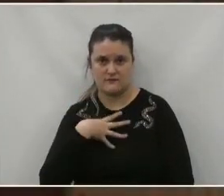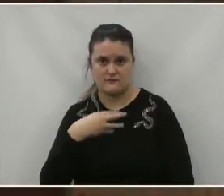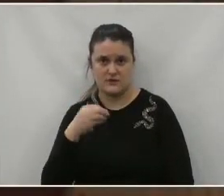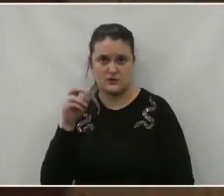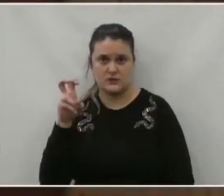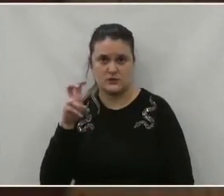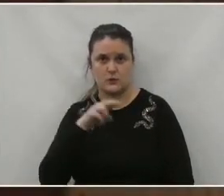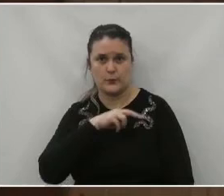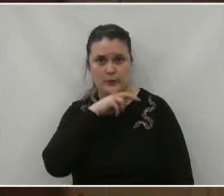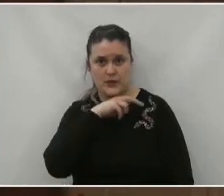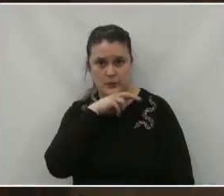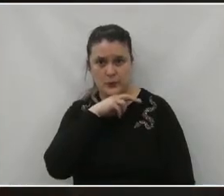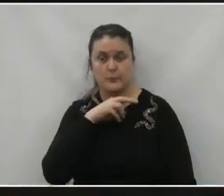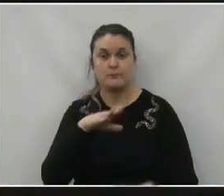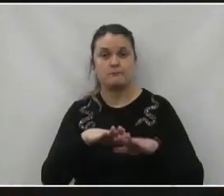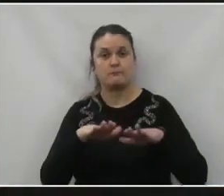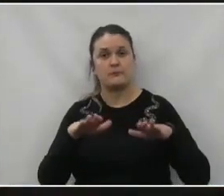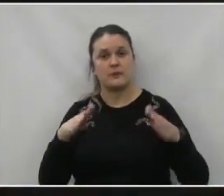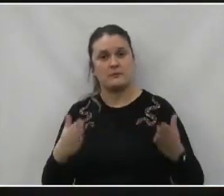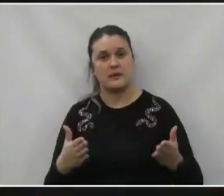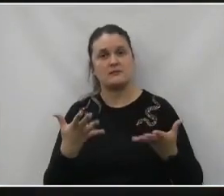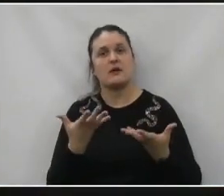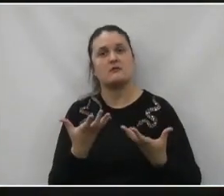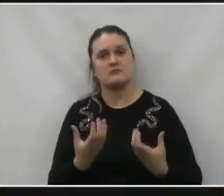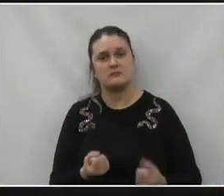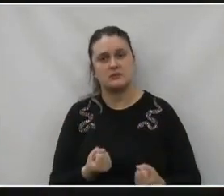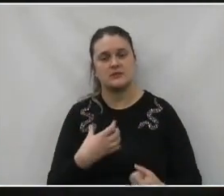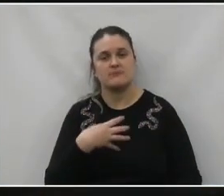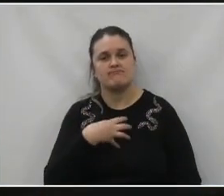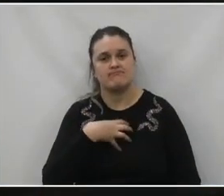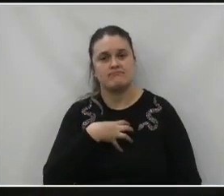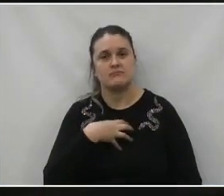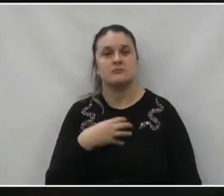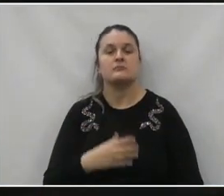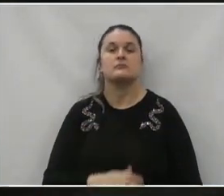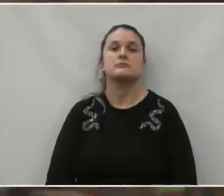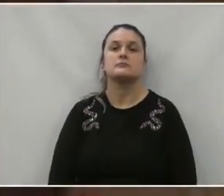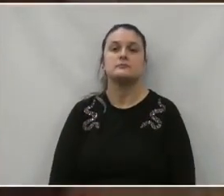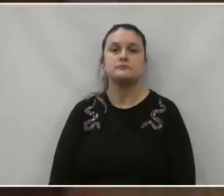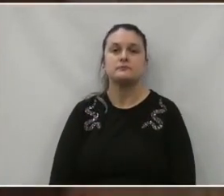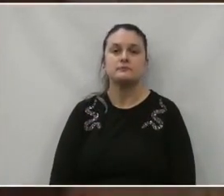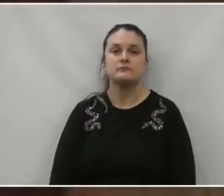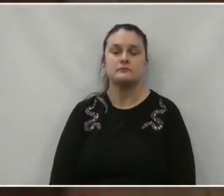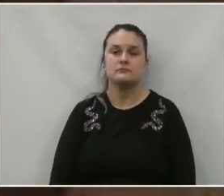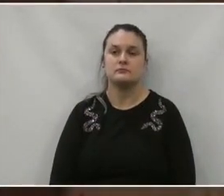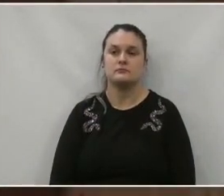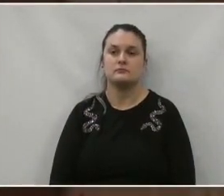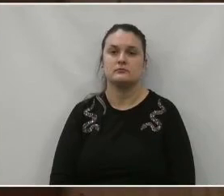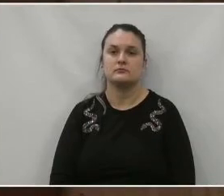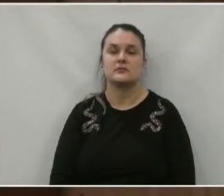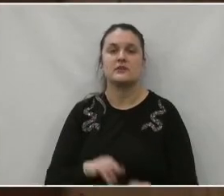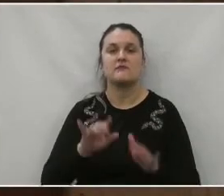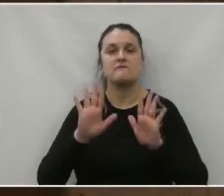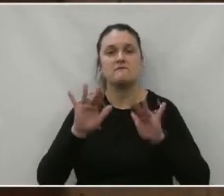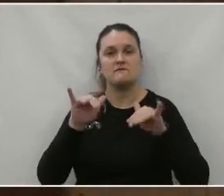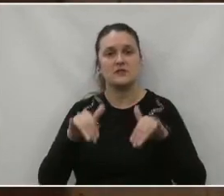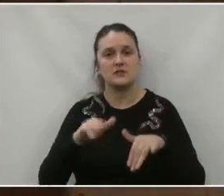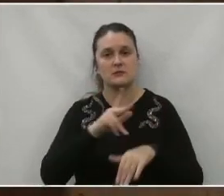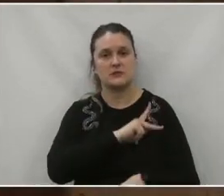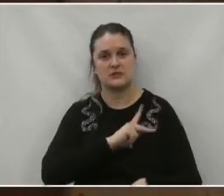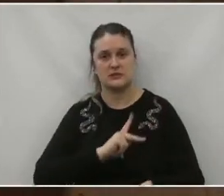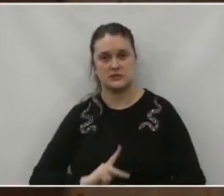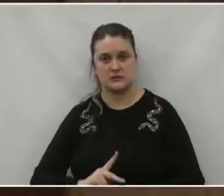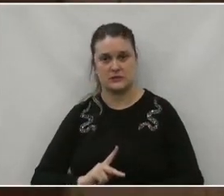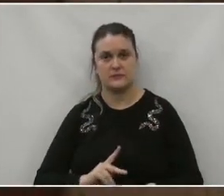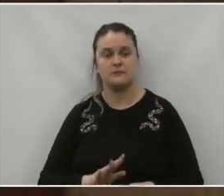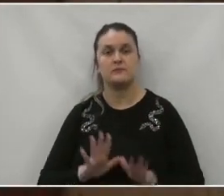A mesa diretora acolhe a moção de número 20 de 2020. Fim da ordem do dia, senhora